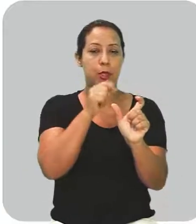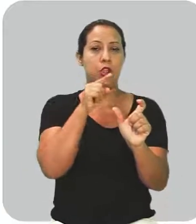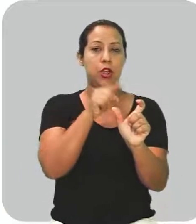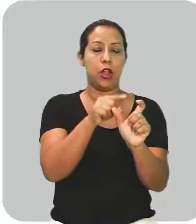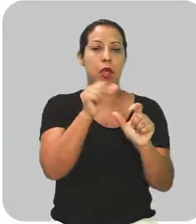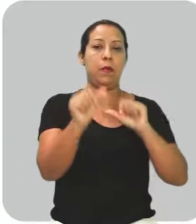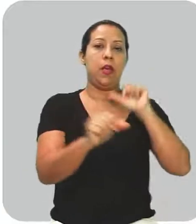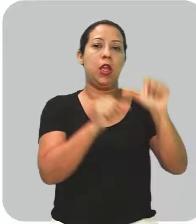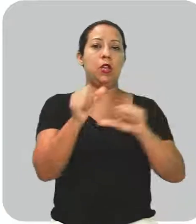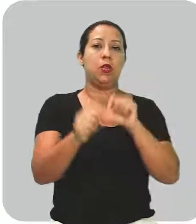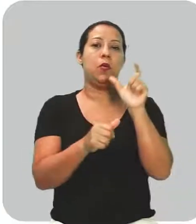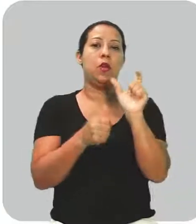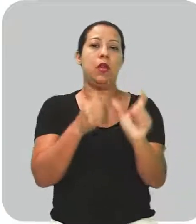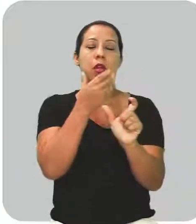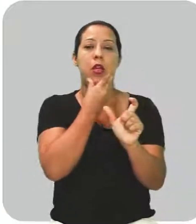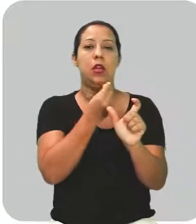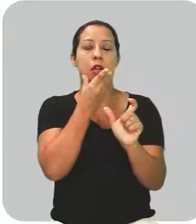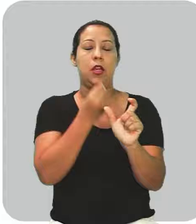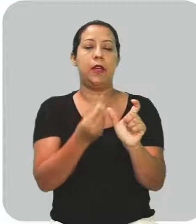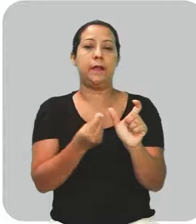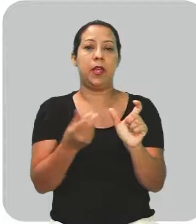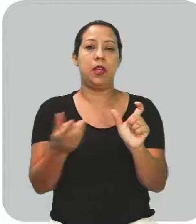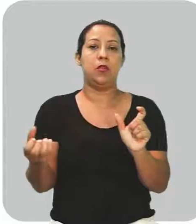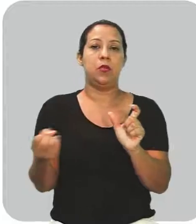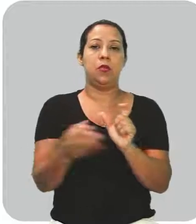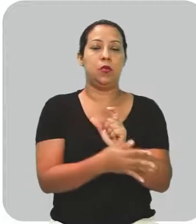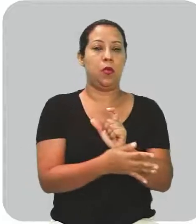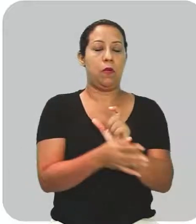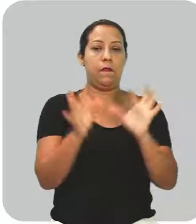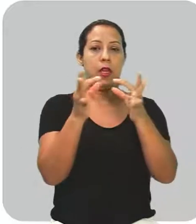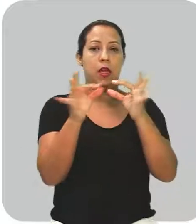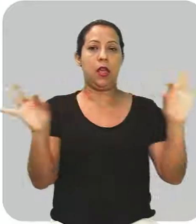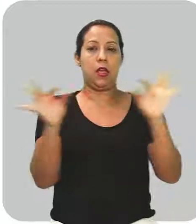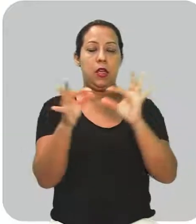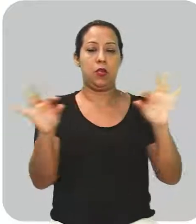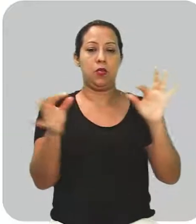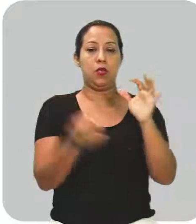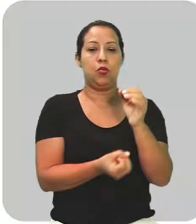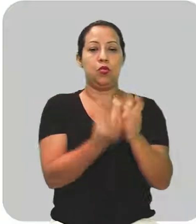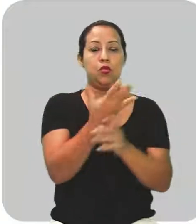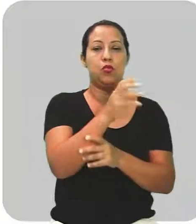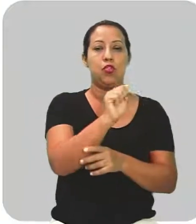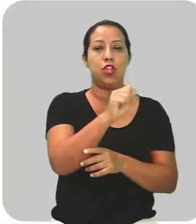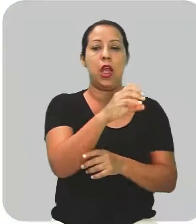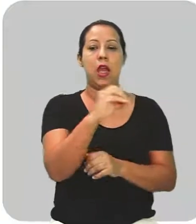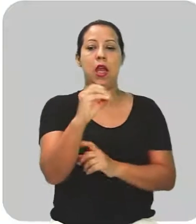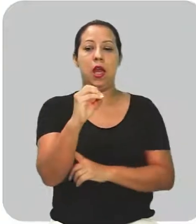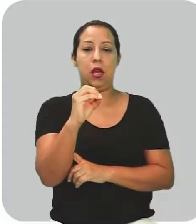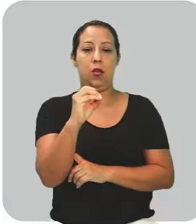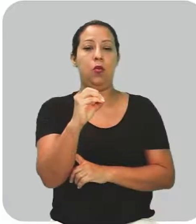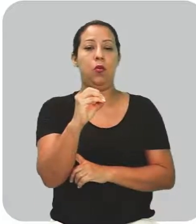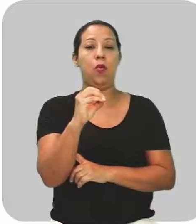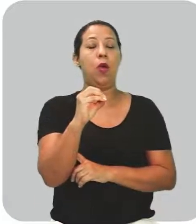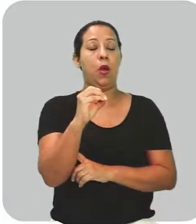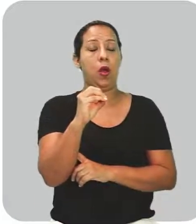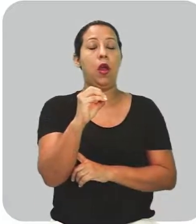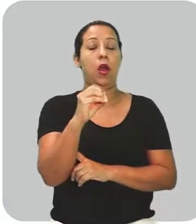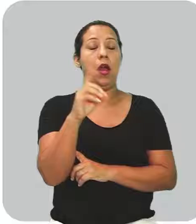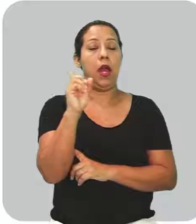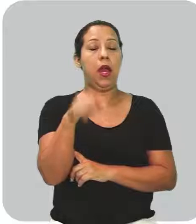Caso na nova construção surgir a forma ao, aí sim você